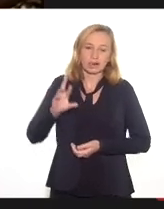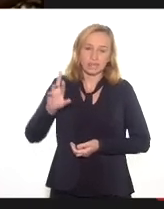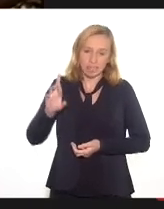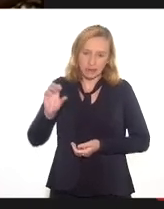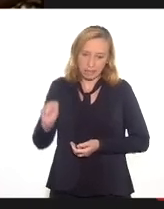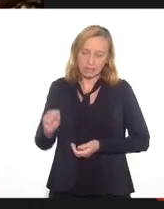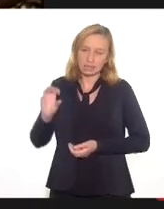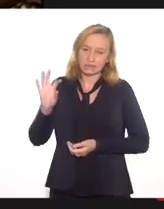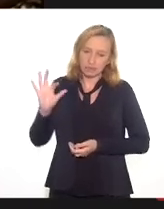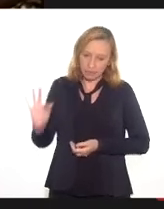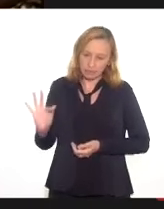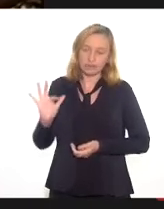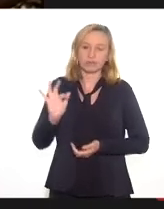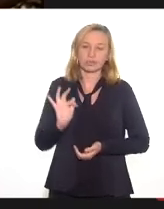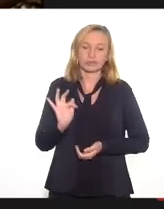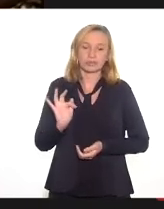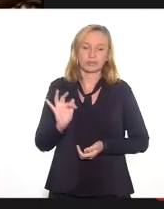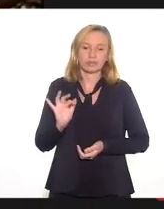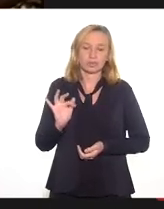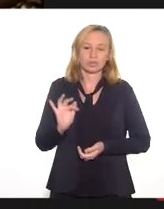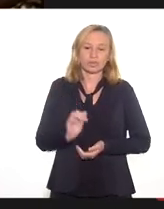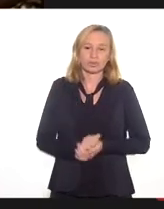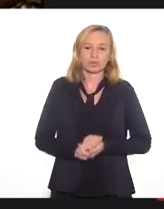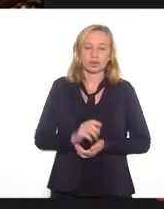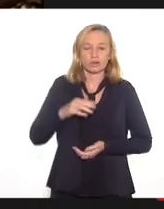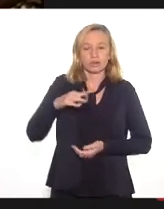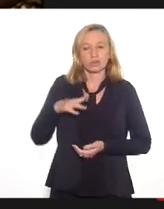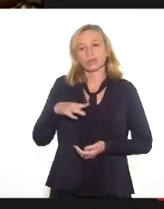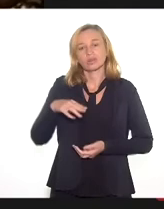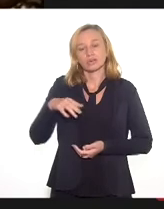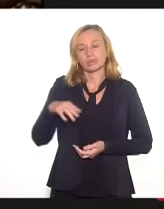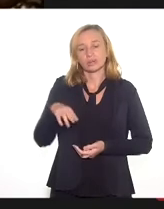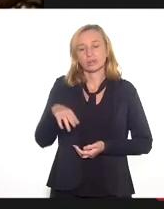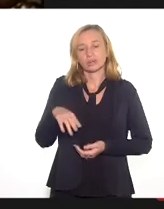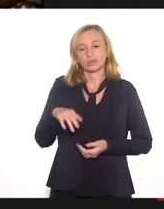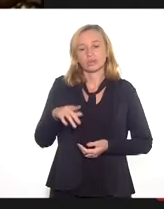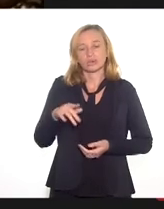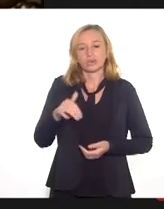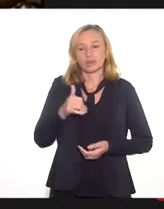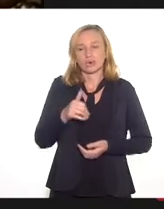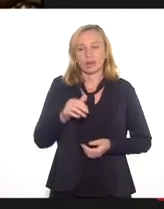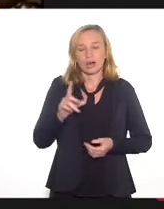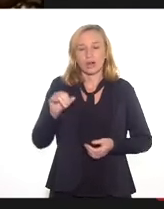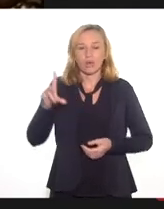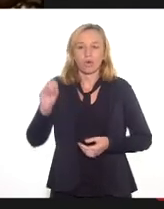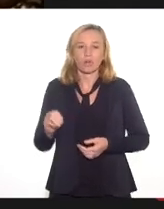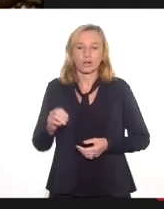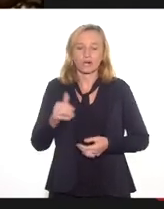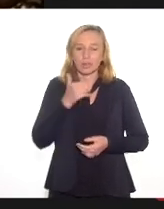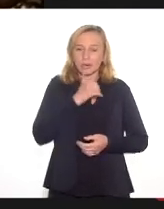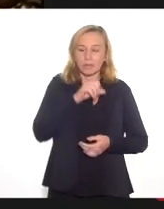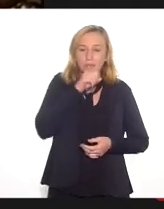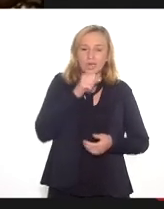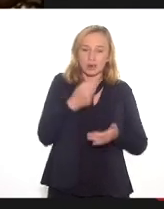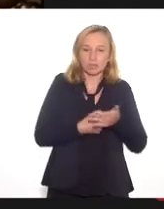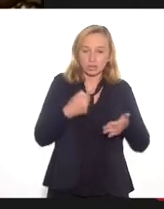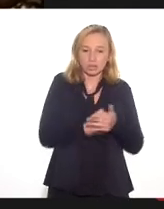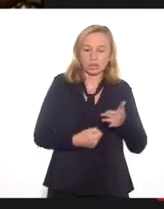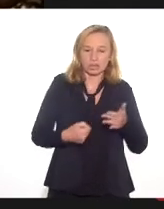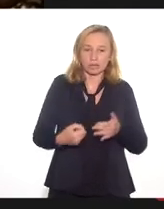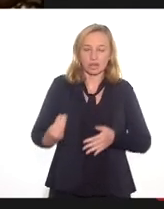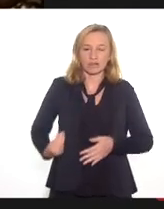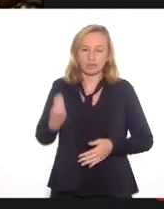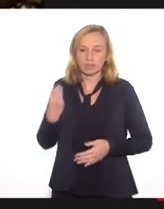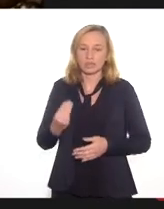CSF Fusão de Mesquita a ONG Mãe Amiga Lutando pela Vida de São João de Miriti a